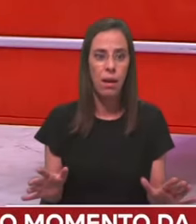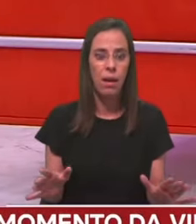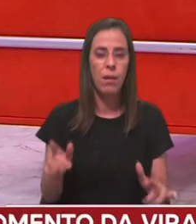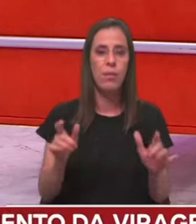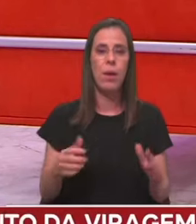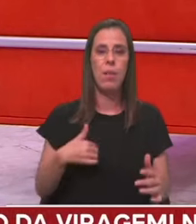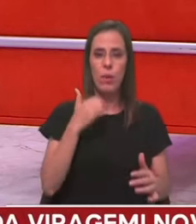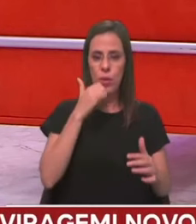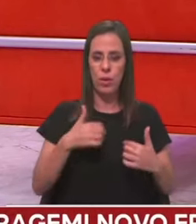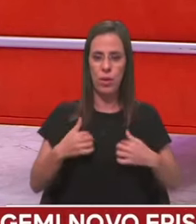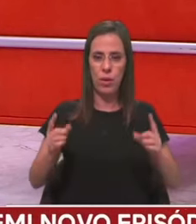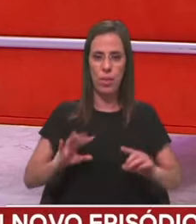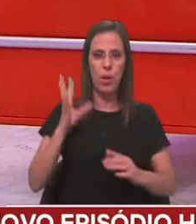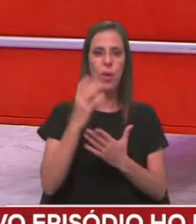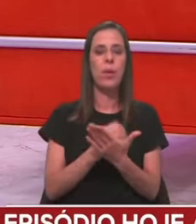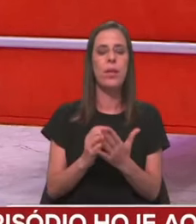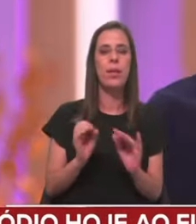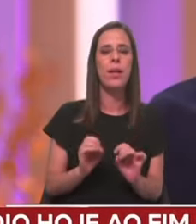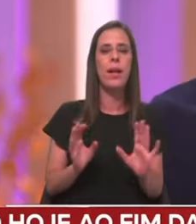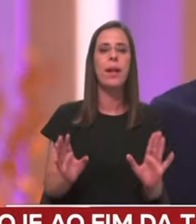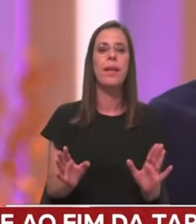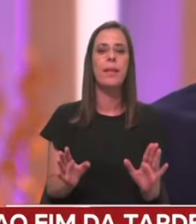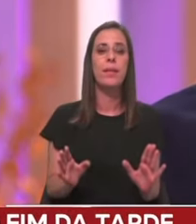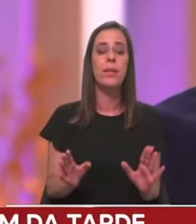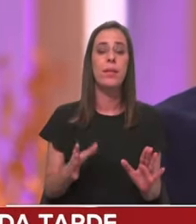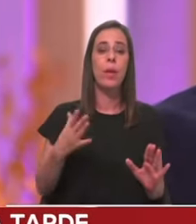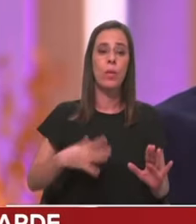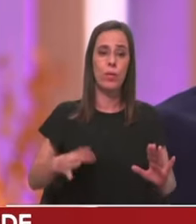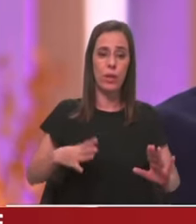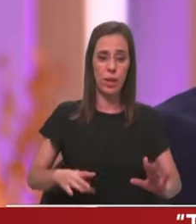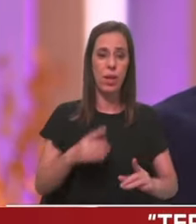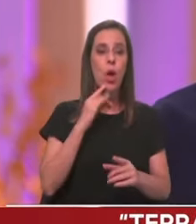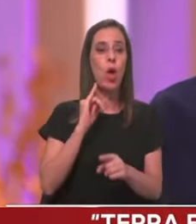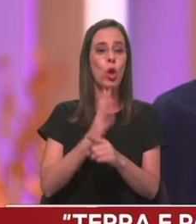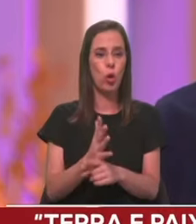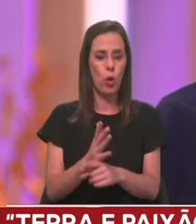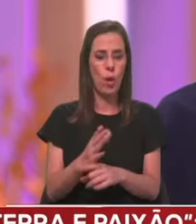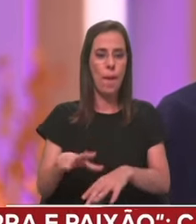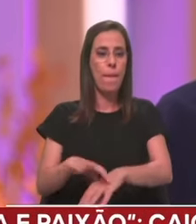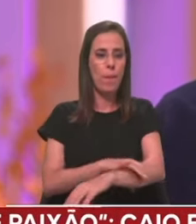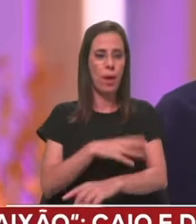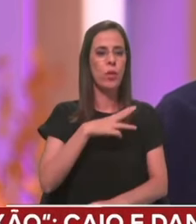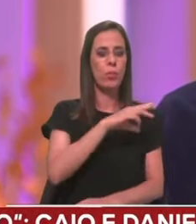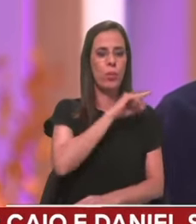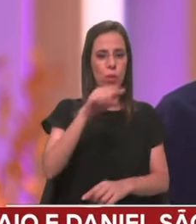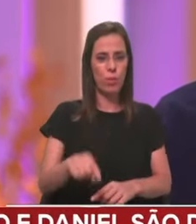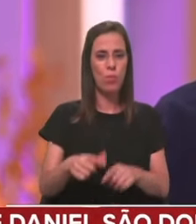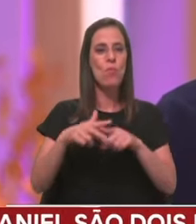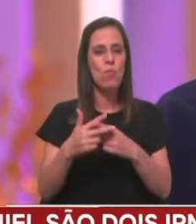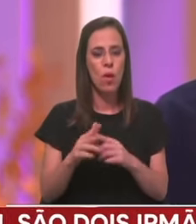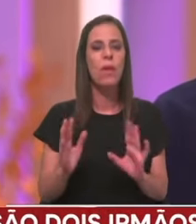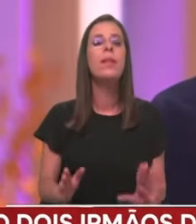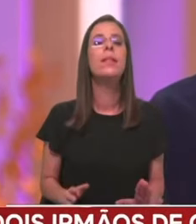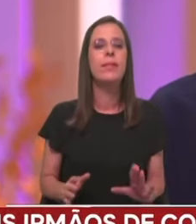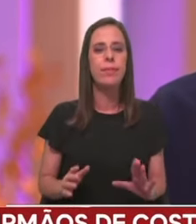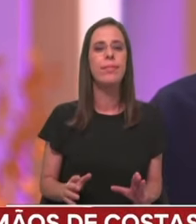público mas eu não me aliji não foi não aconteceu nada de mal hã felizmente tinha uma suplente e cheguei a Portugal e consegui consegui arranjar mas